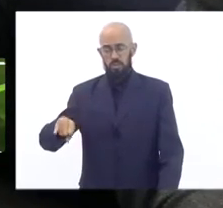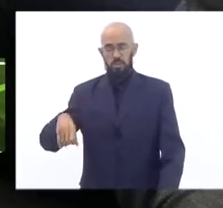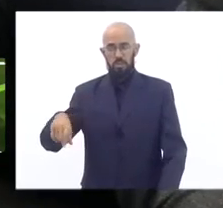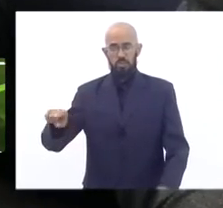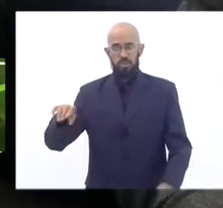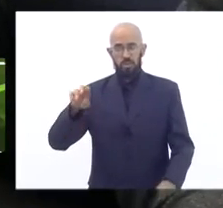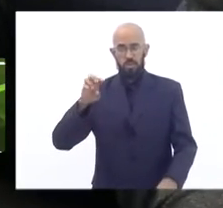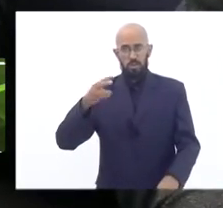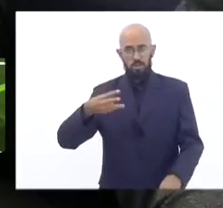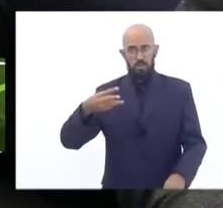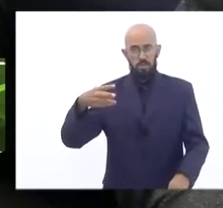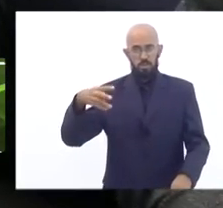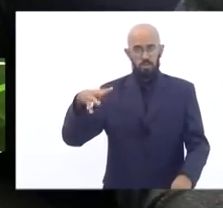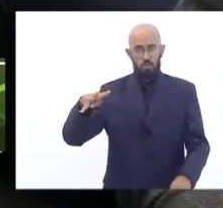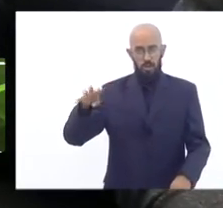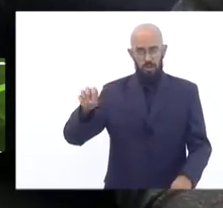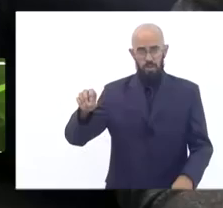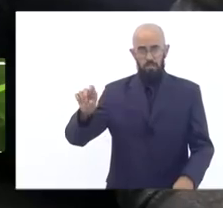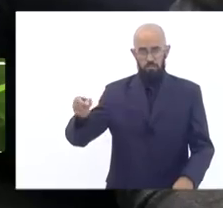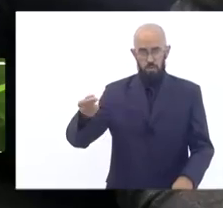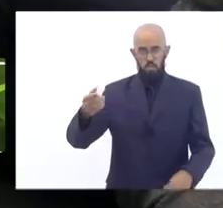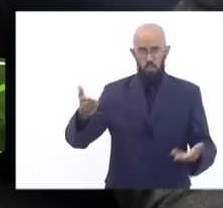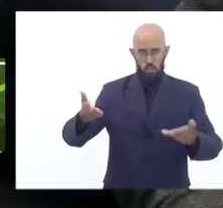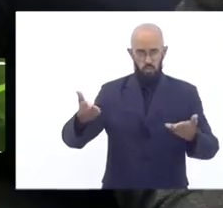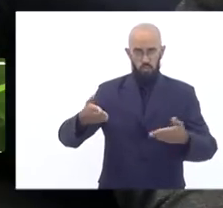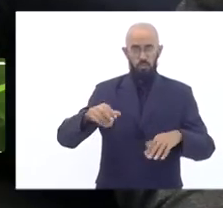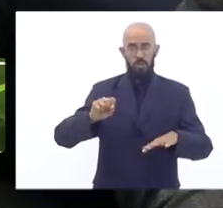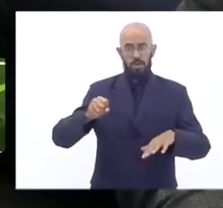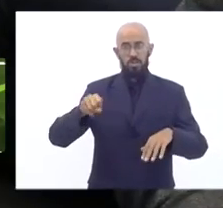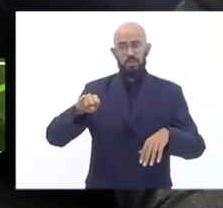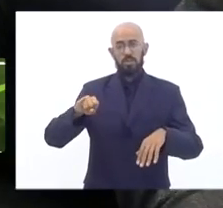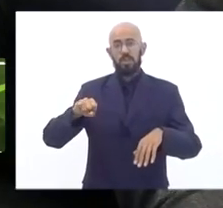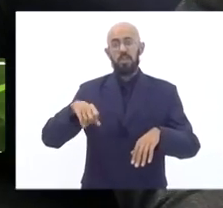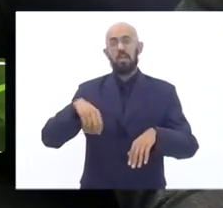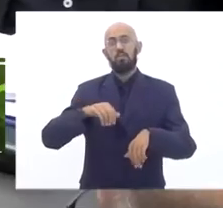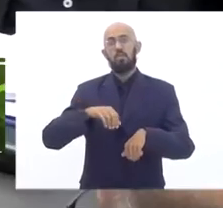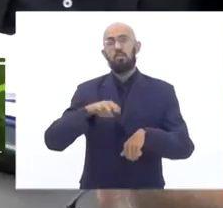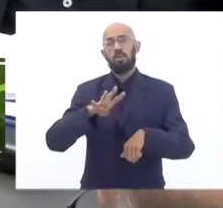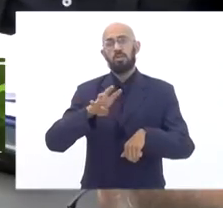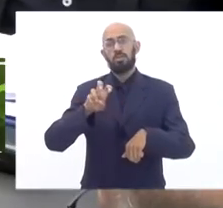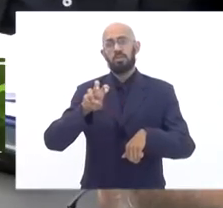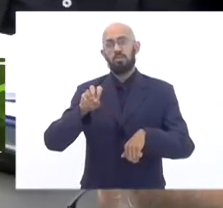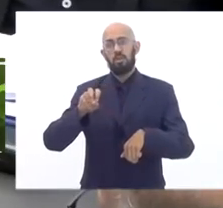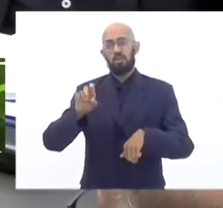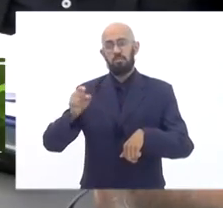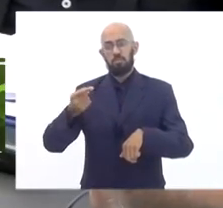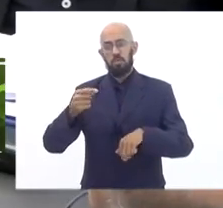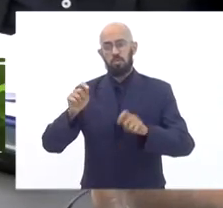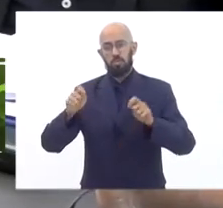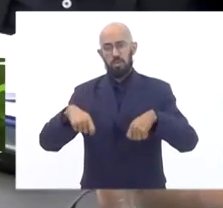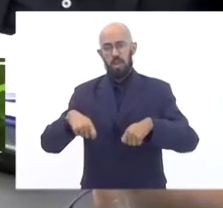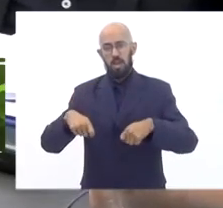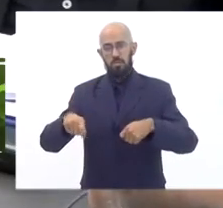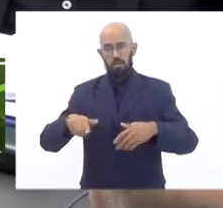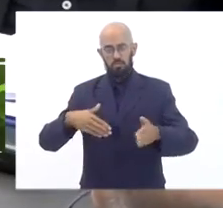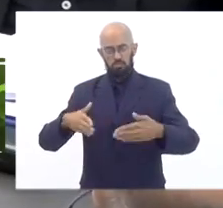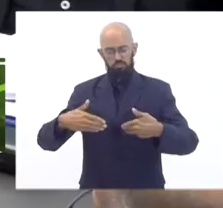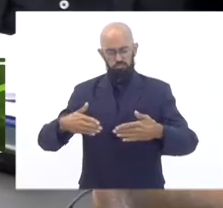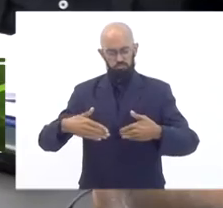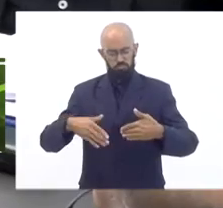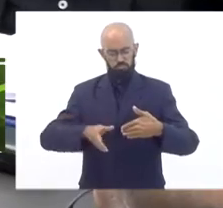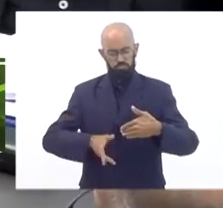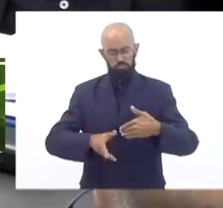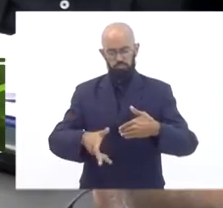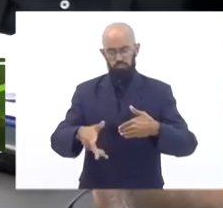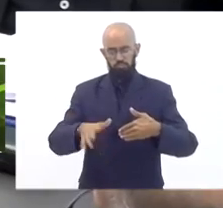340 mil. Se transportar 450 mil passageiros, você tem como manter o sistema operacional vigente.